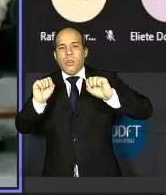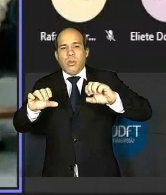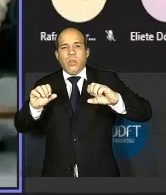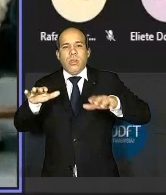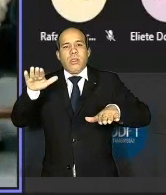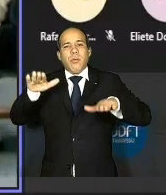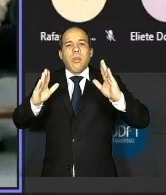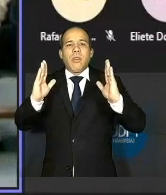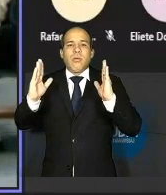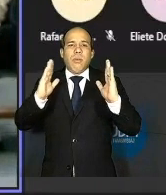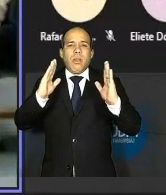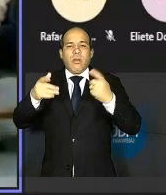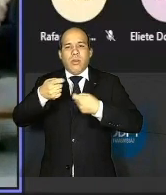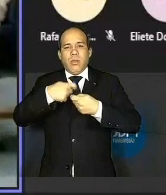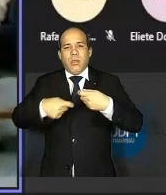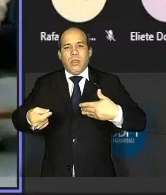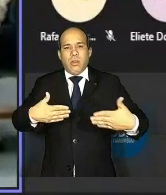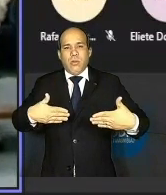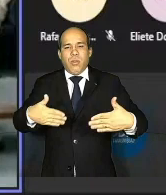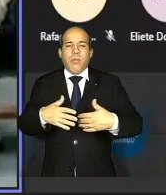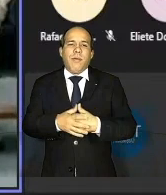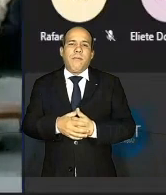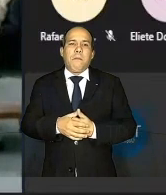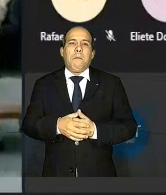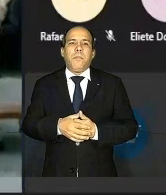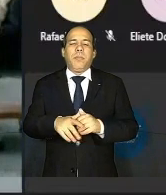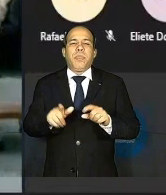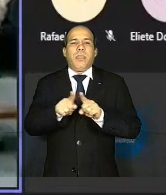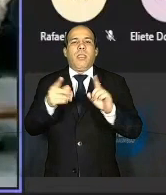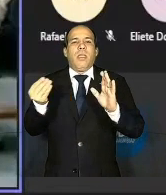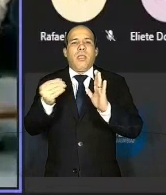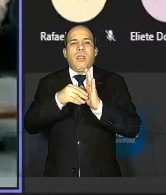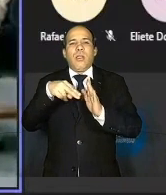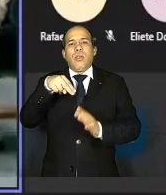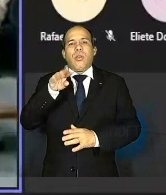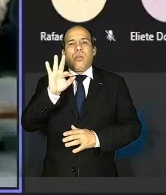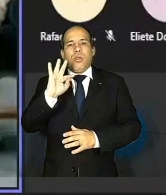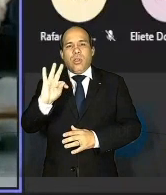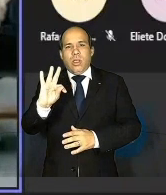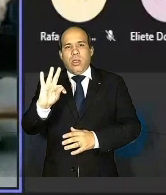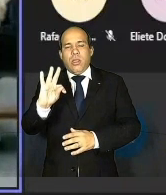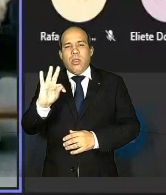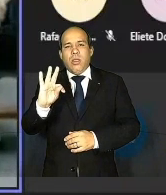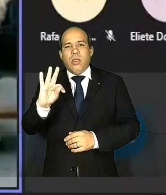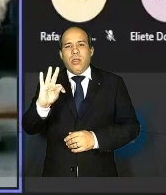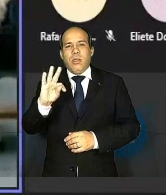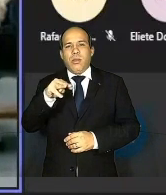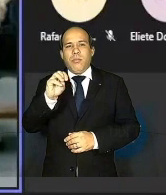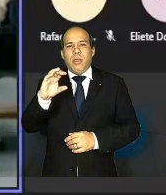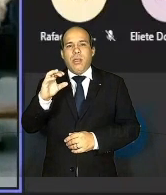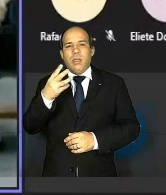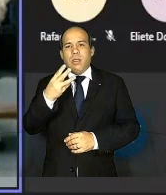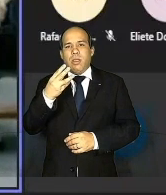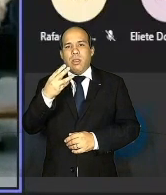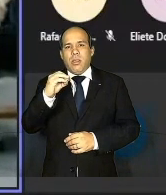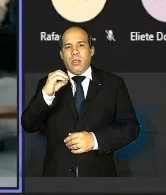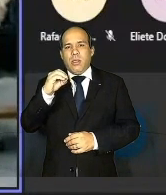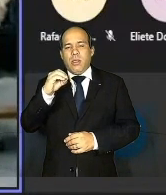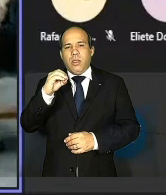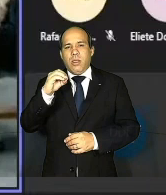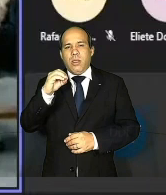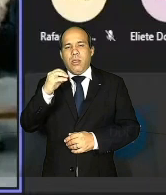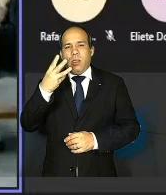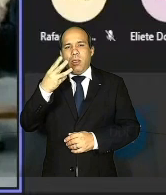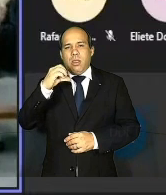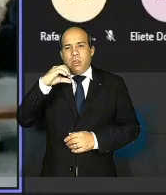IES, dentro da sua margem de autonomia administrativa. Finalmente, cite-se ainda a nota técnica séries MEC 390